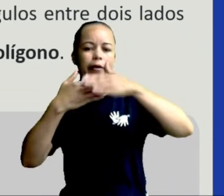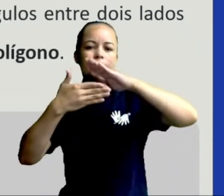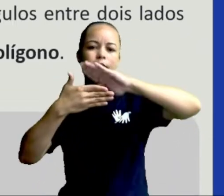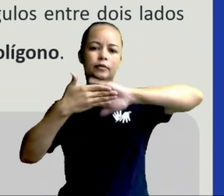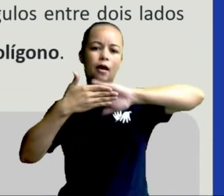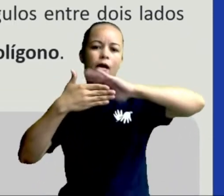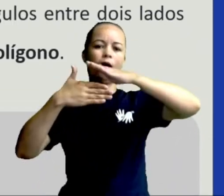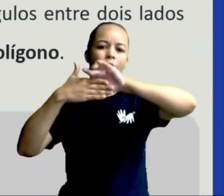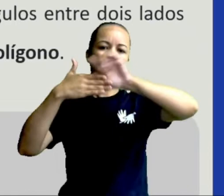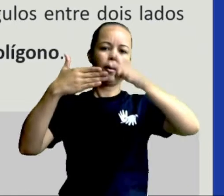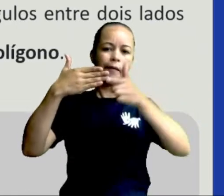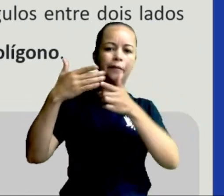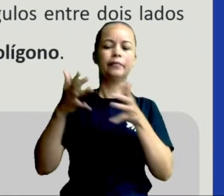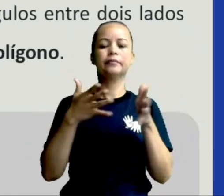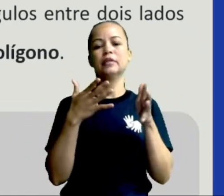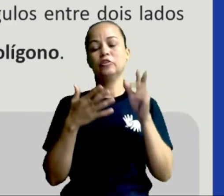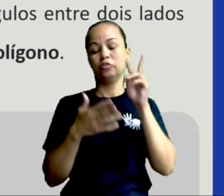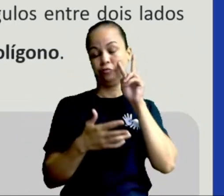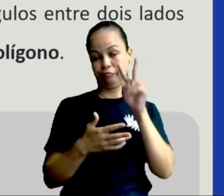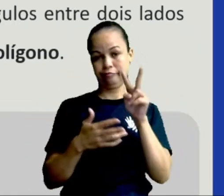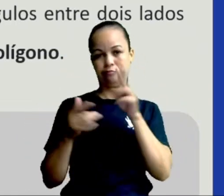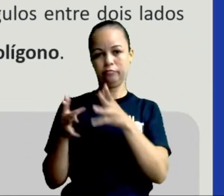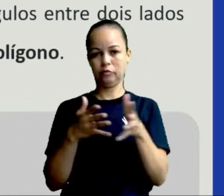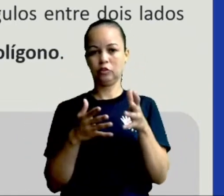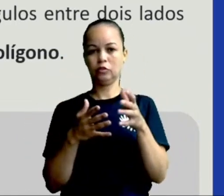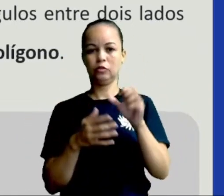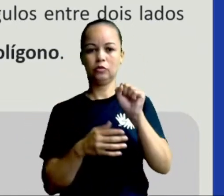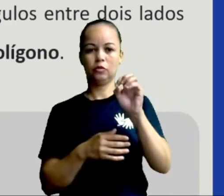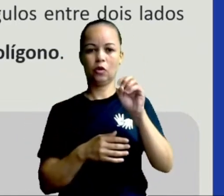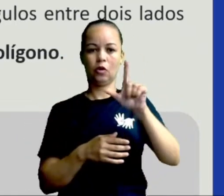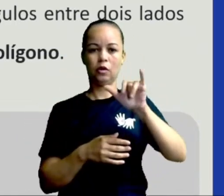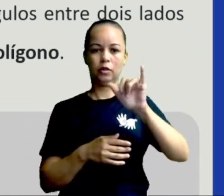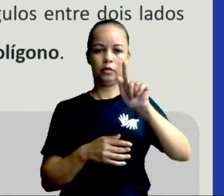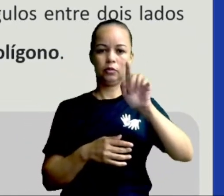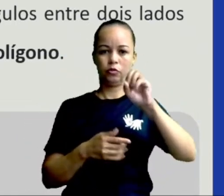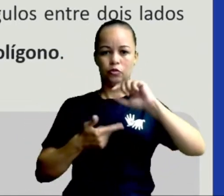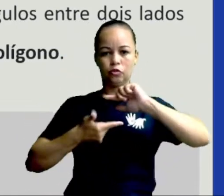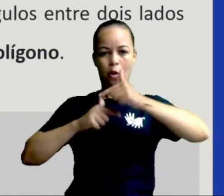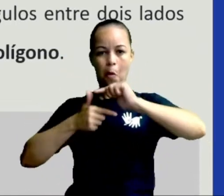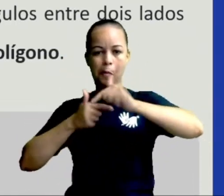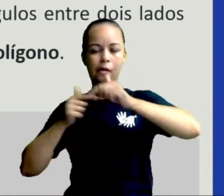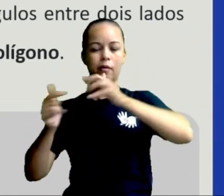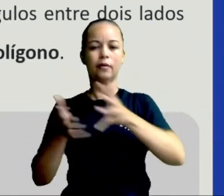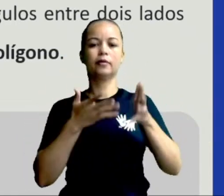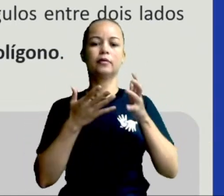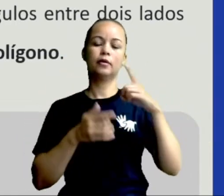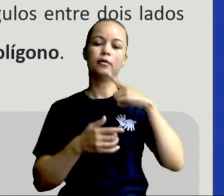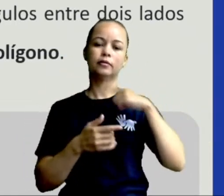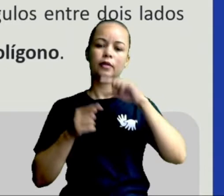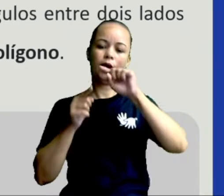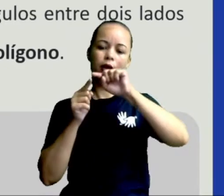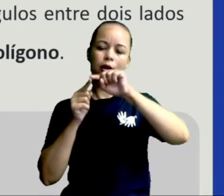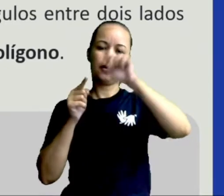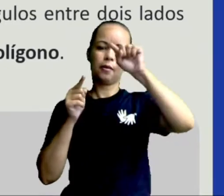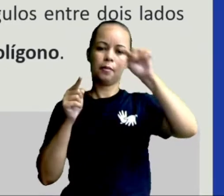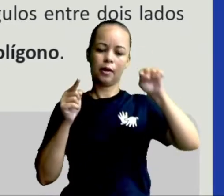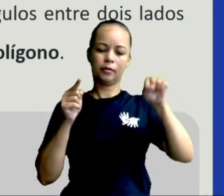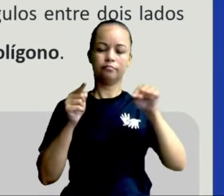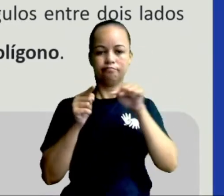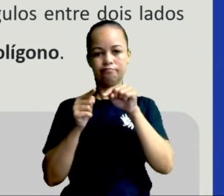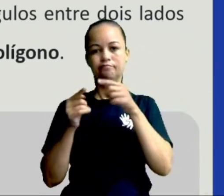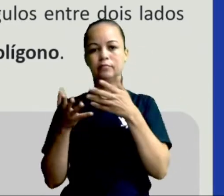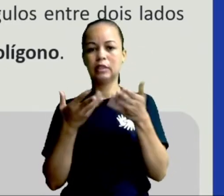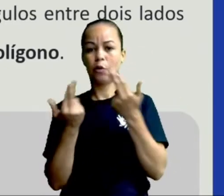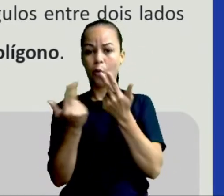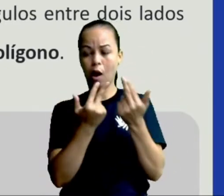viu, né, nos sólidos geométricos também que eu tenho essa representação de vértices, de lados, né? A mesma coisa. E